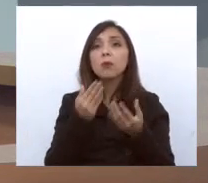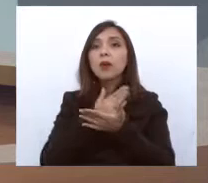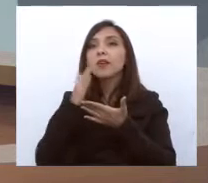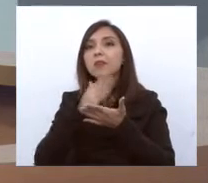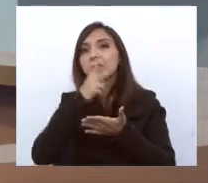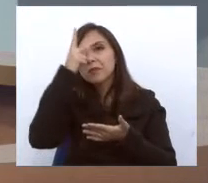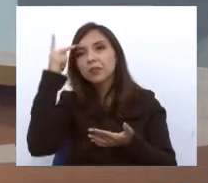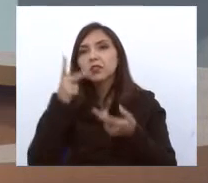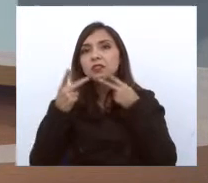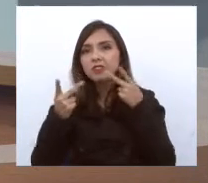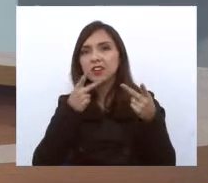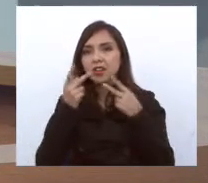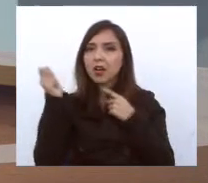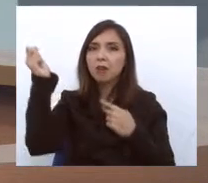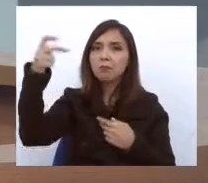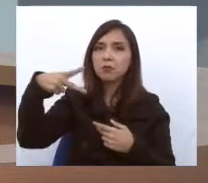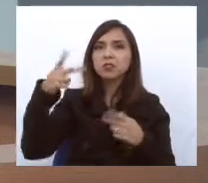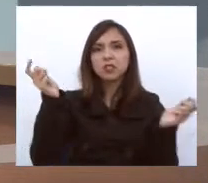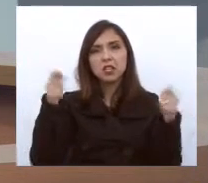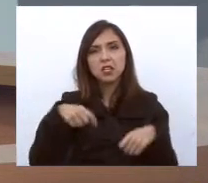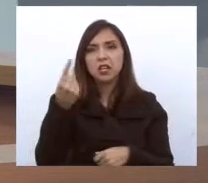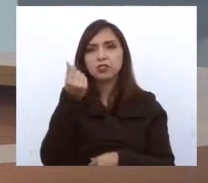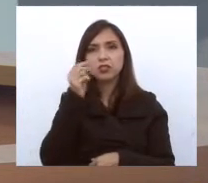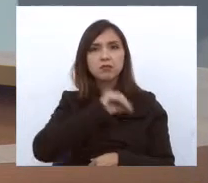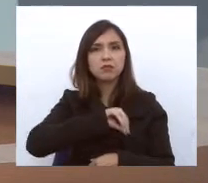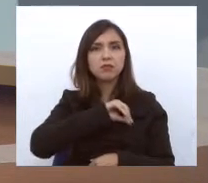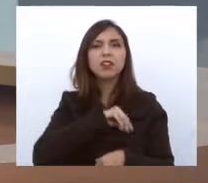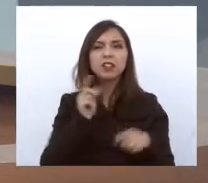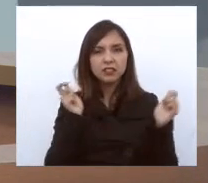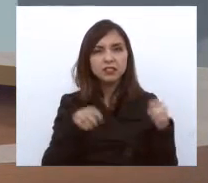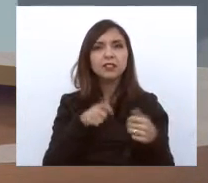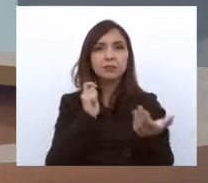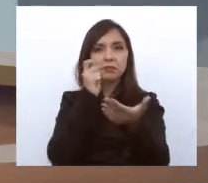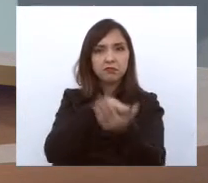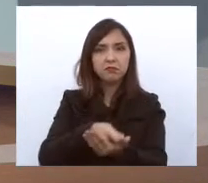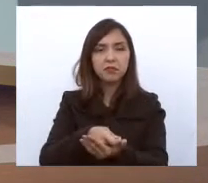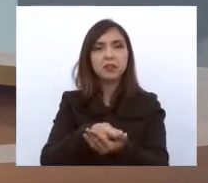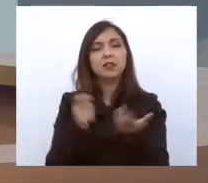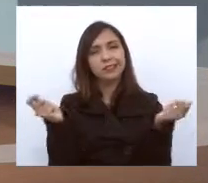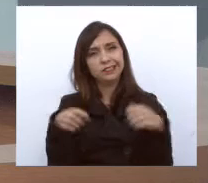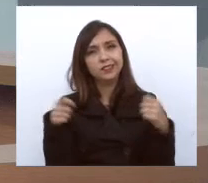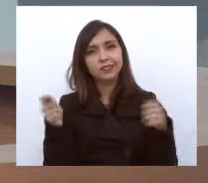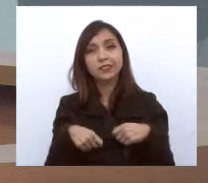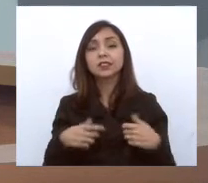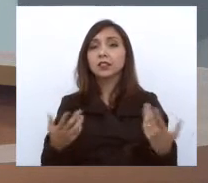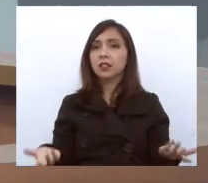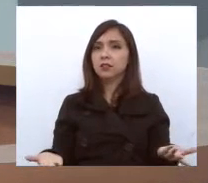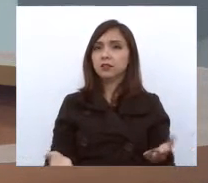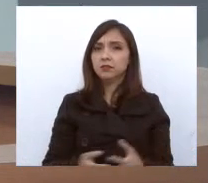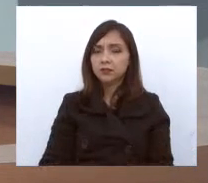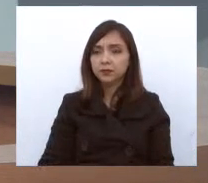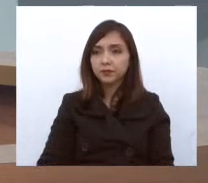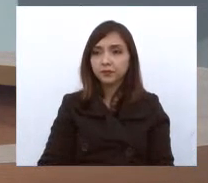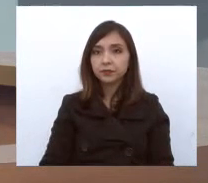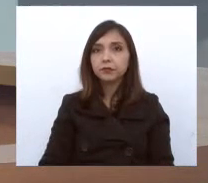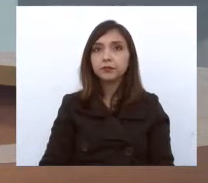falar, o aposentado ganha seu dinheirinho, ele pode muito bem pagar.